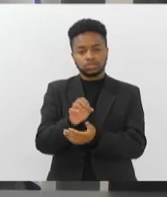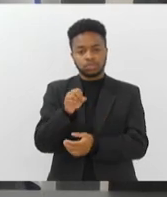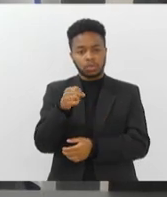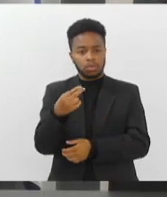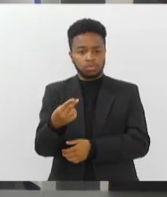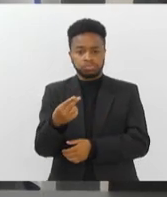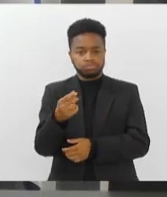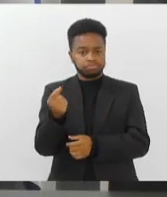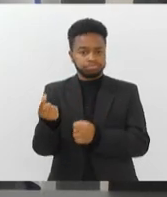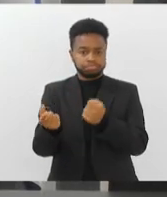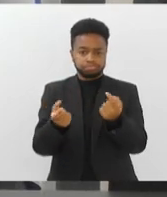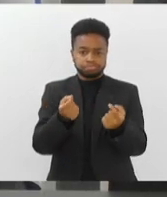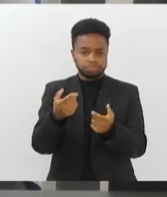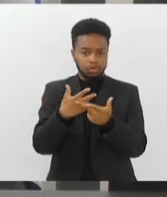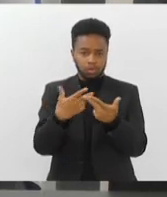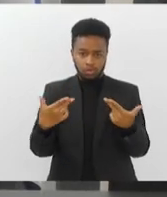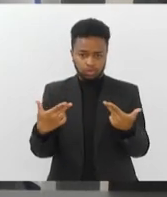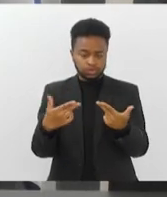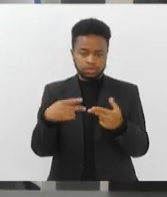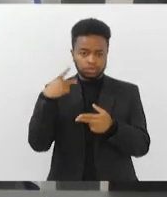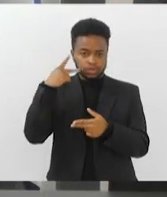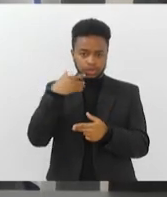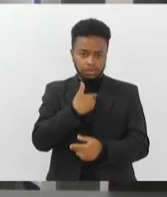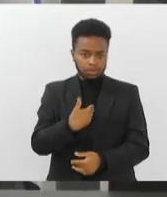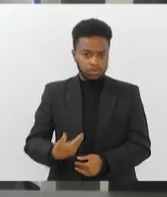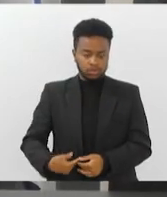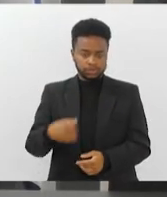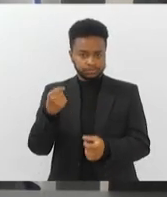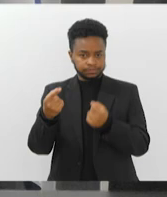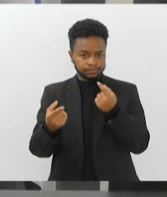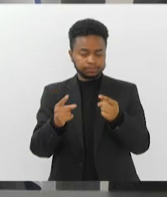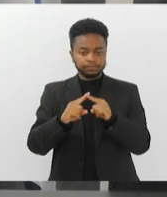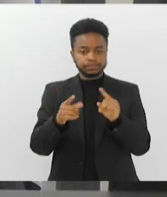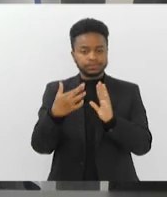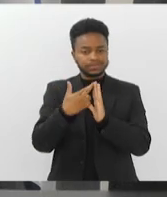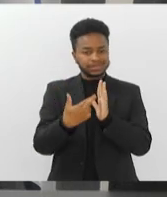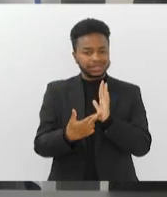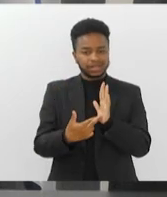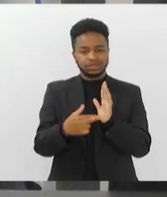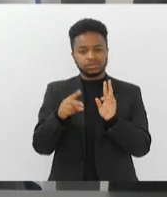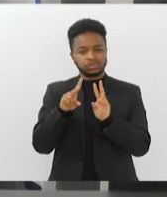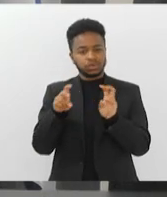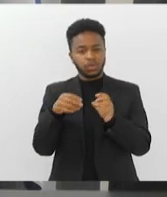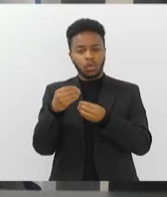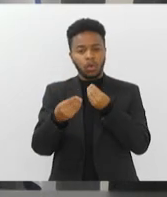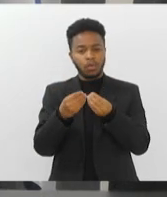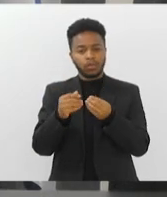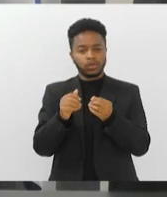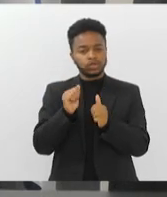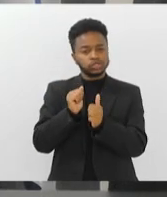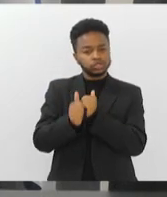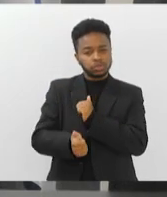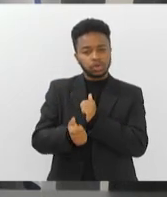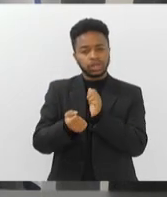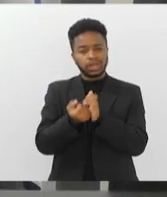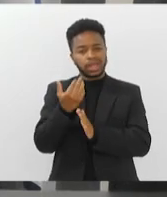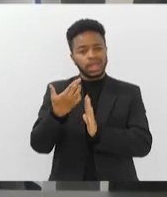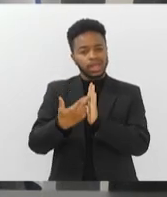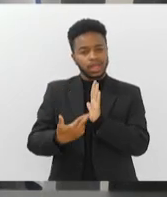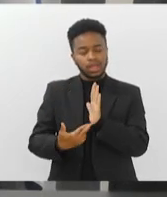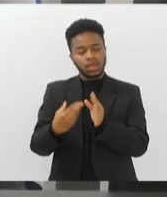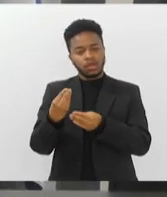coisas pontuais, políticas públicas pontuais e tal. Mas regulamentar uma atividade desportiva, criando regras para a